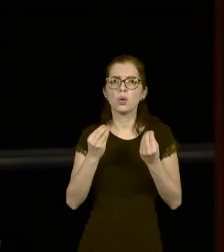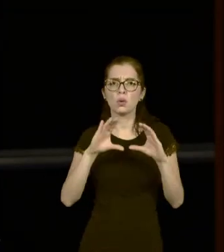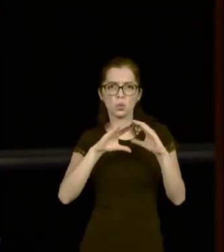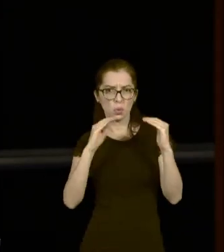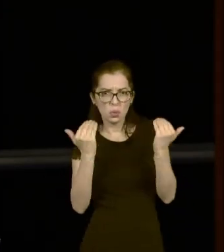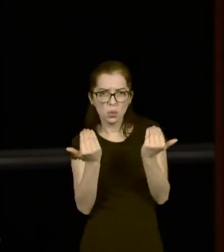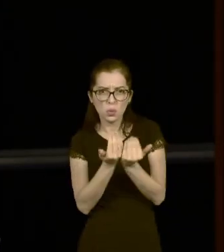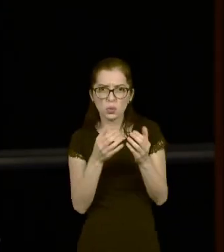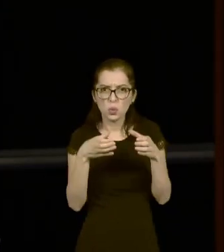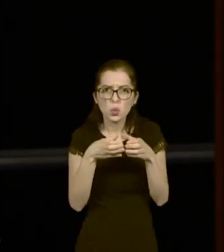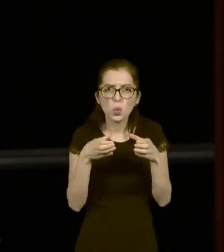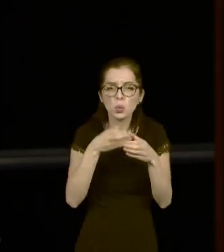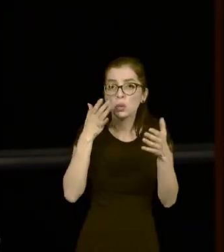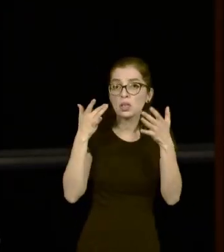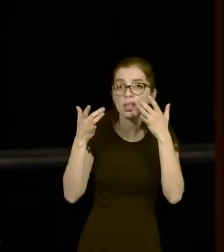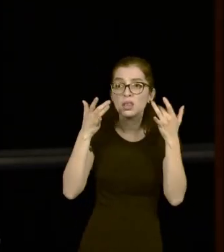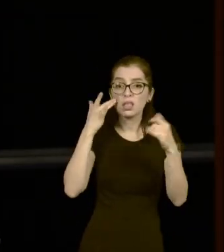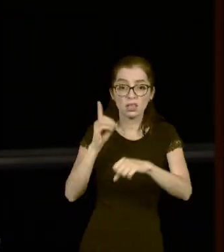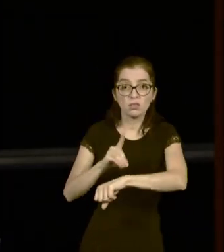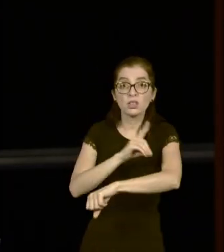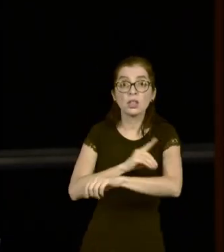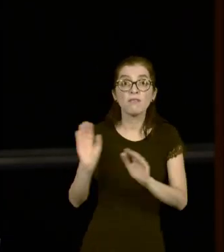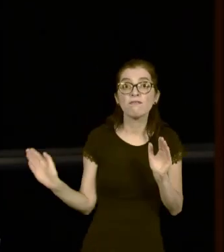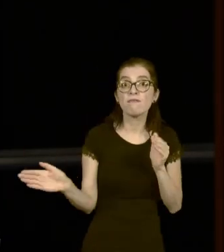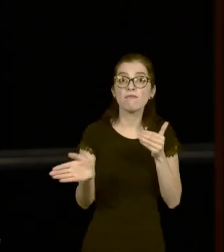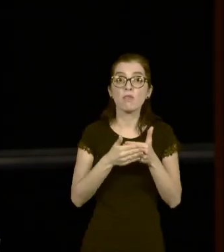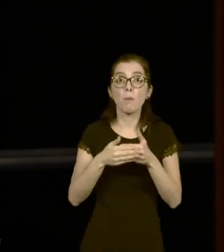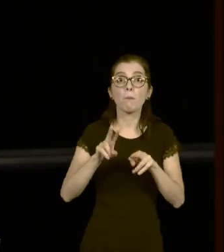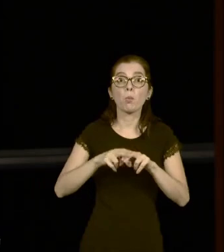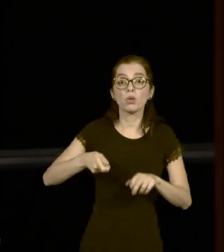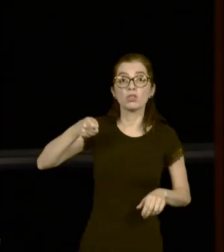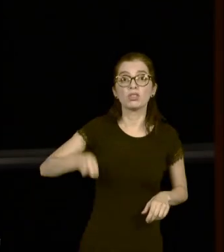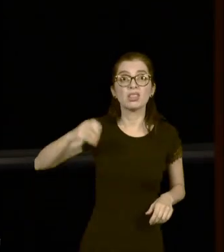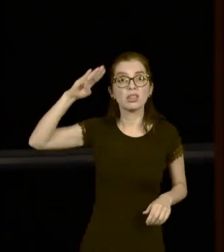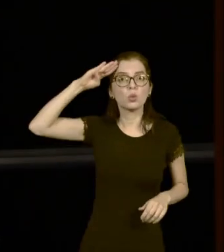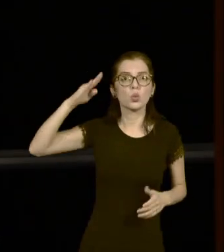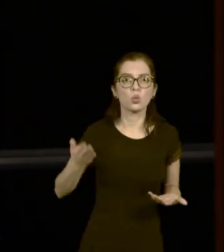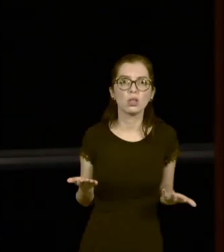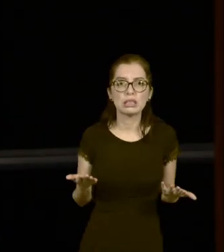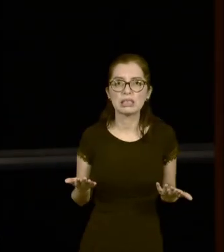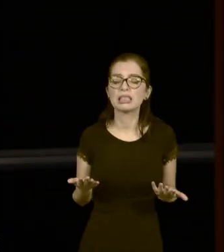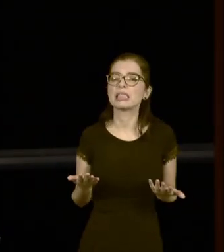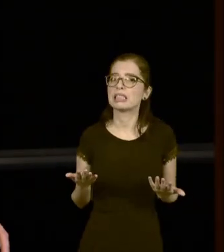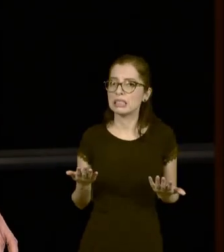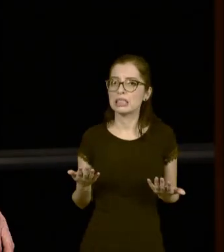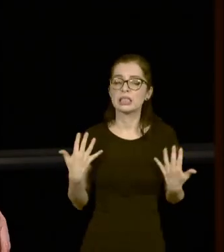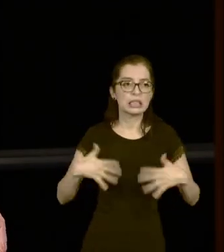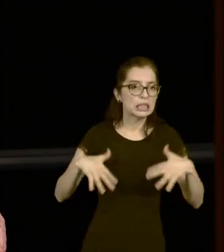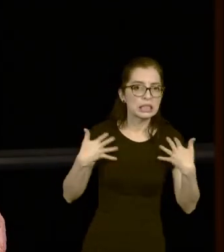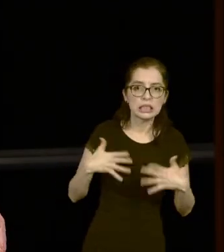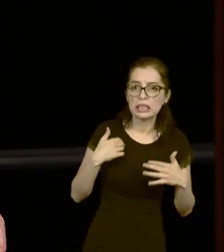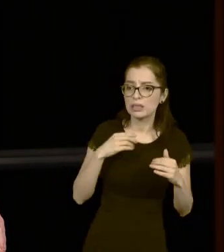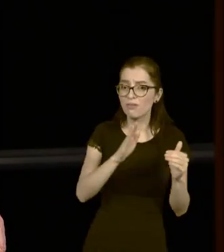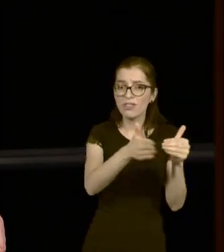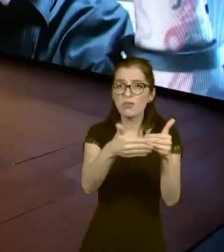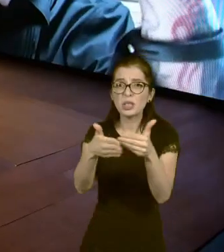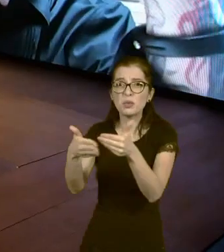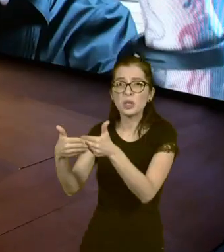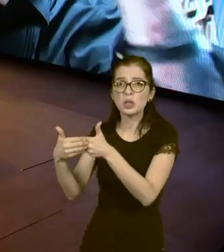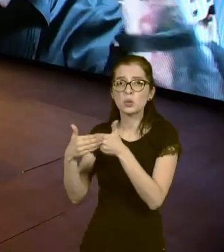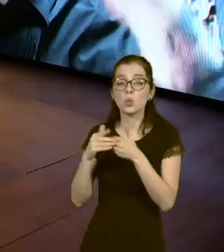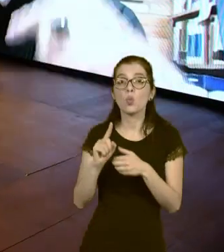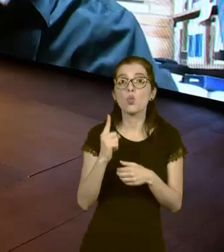porque a direita tinha entrado no poder, né? Acabaram com tudo, acabaram com o teatro, e aí uma